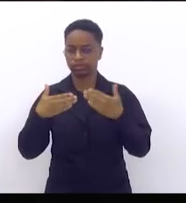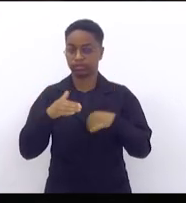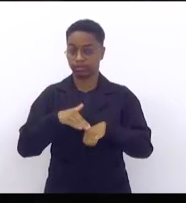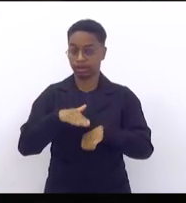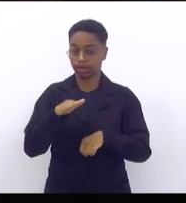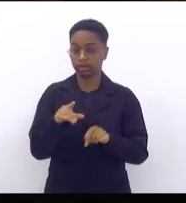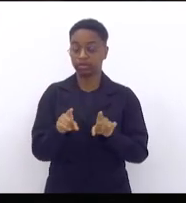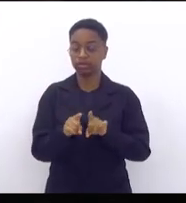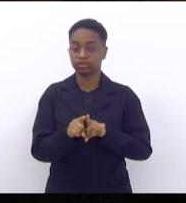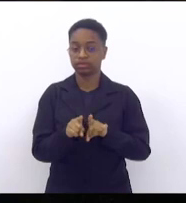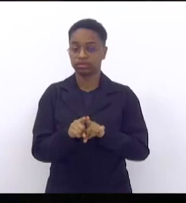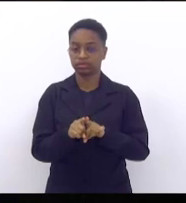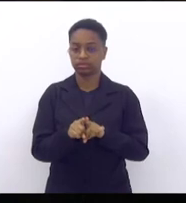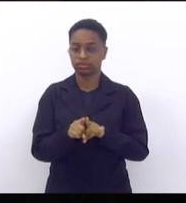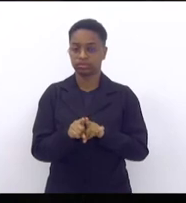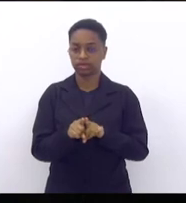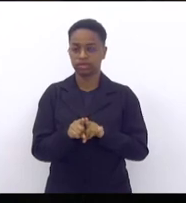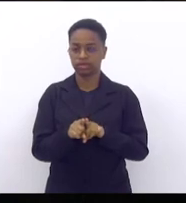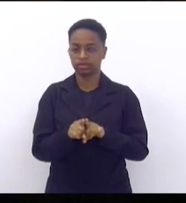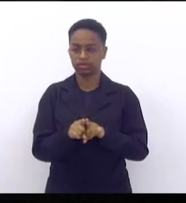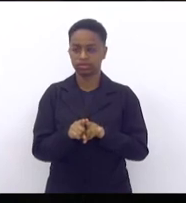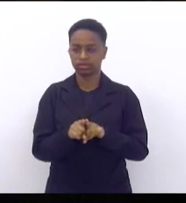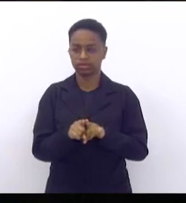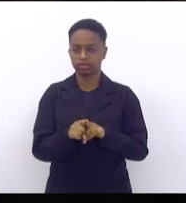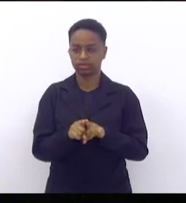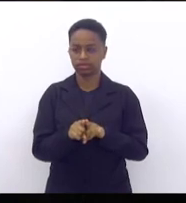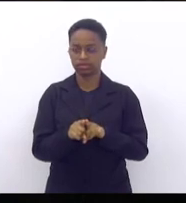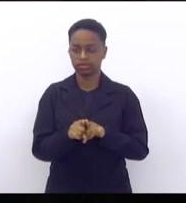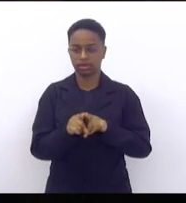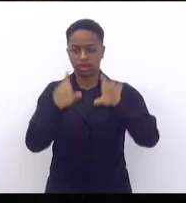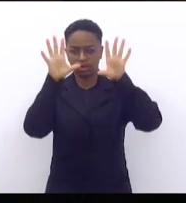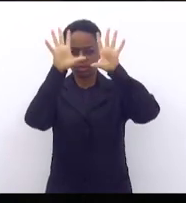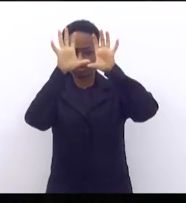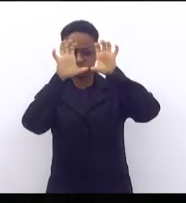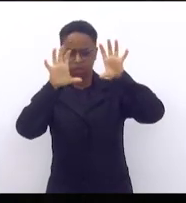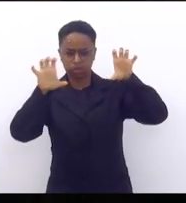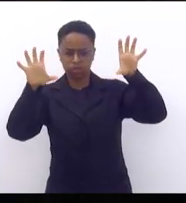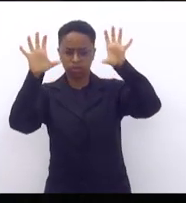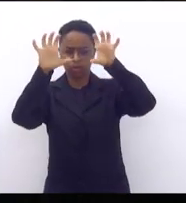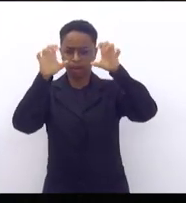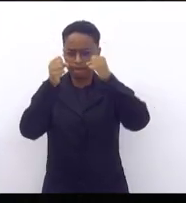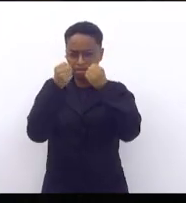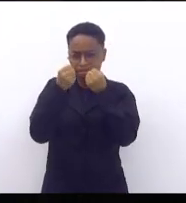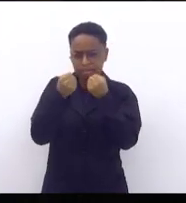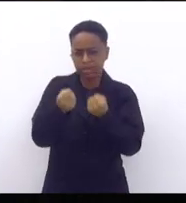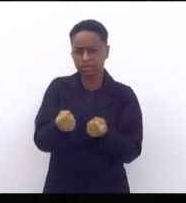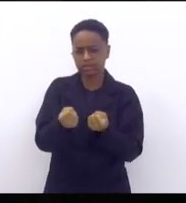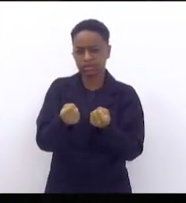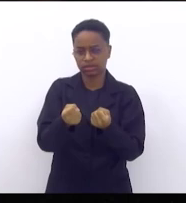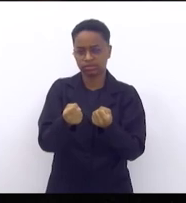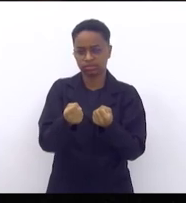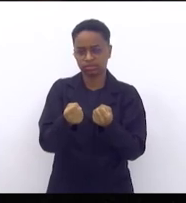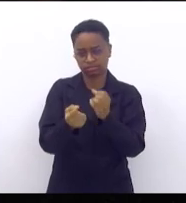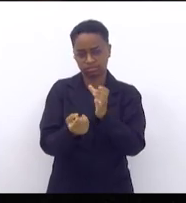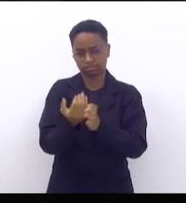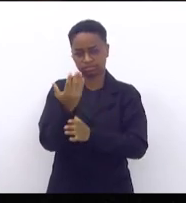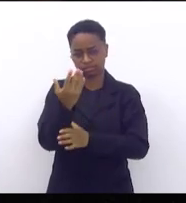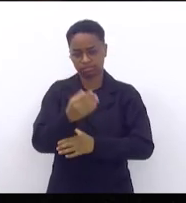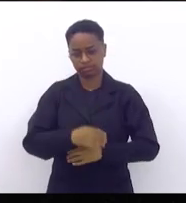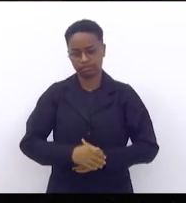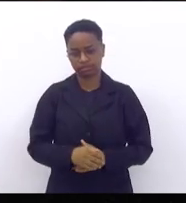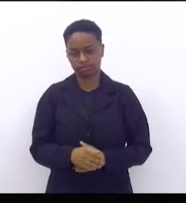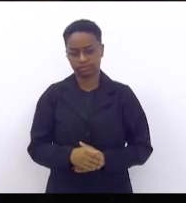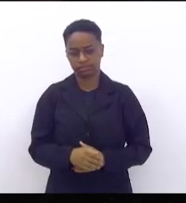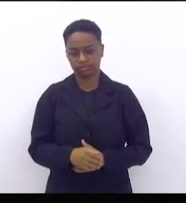os cúmulos nimbos, que as nuvens carregadas, começam a aparecer, né? E